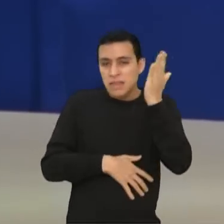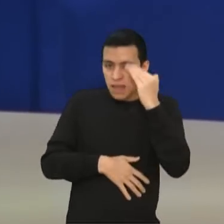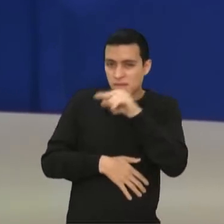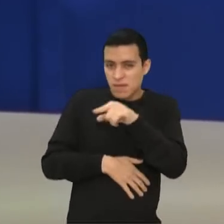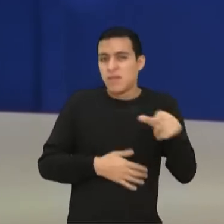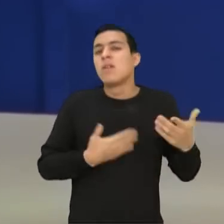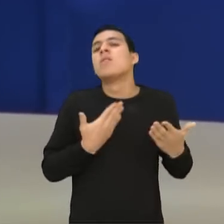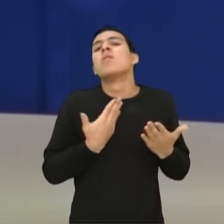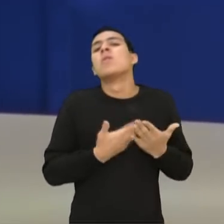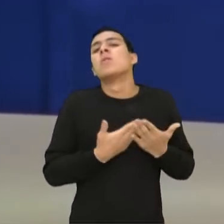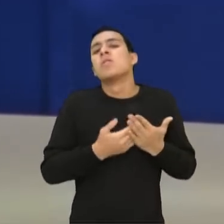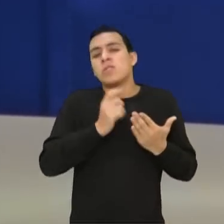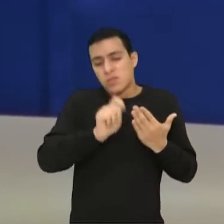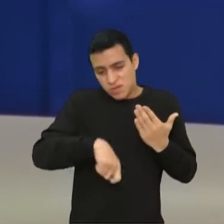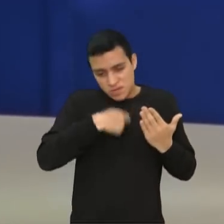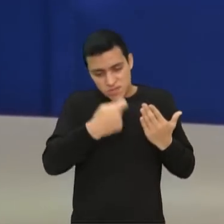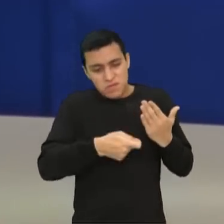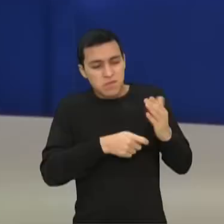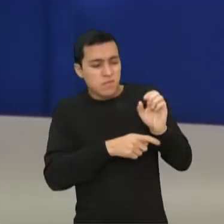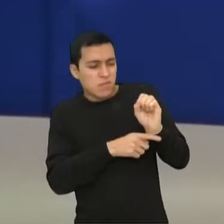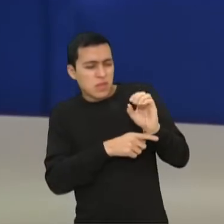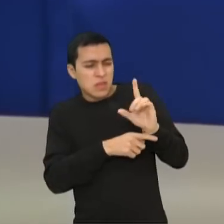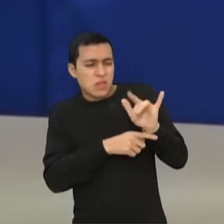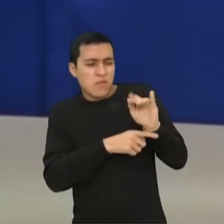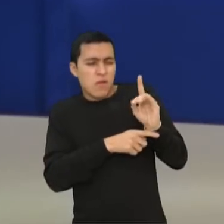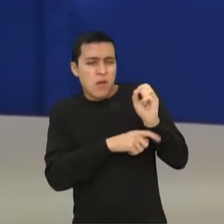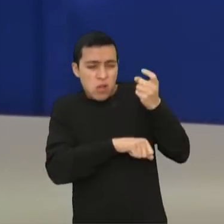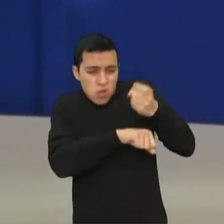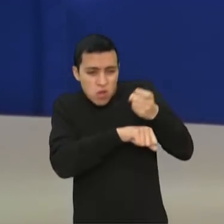vocês estudam os sólidos geométricos?